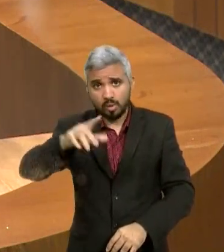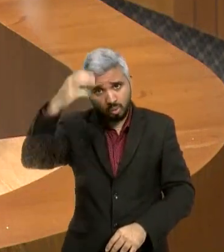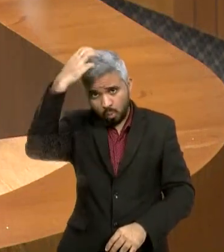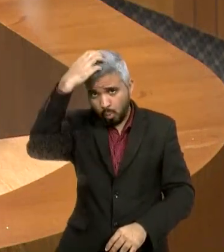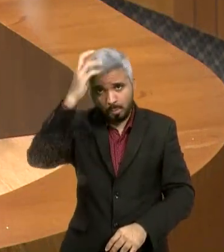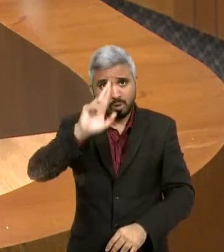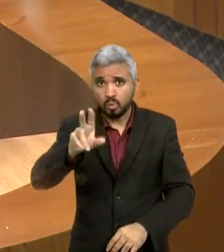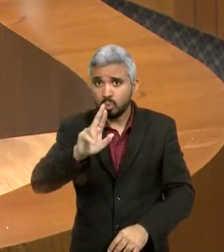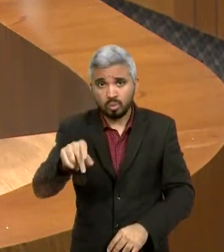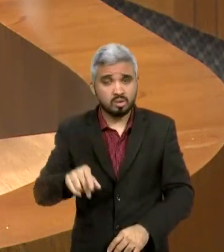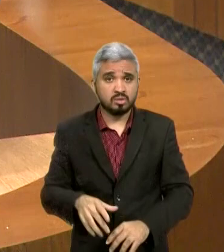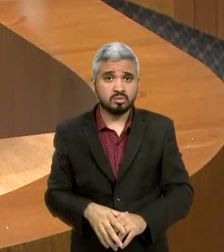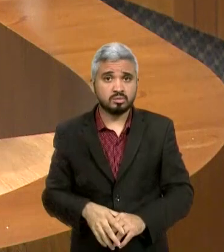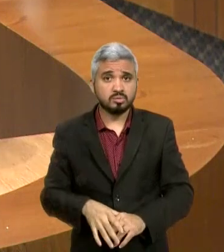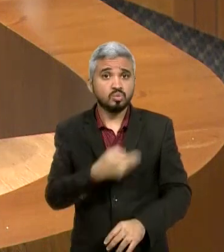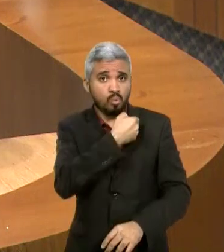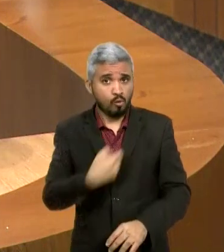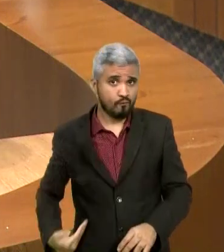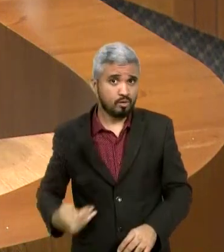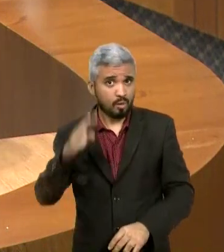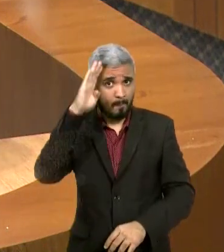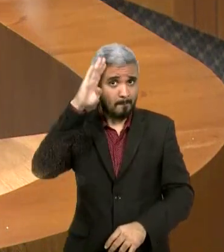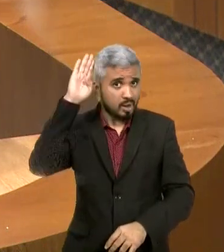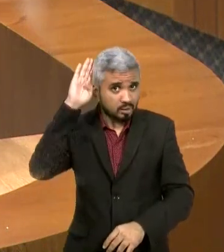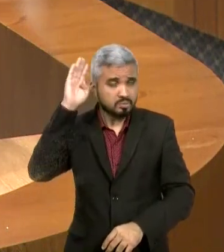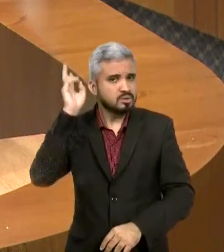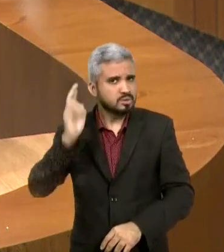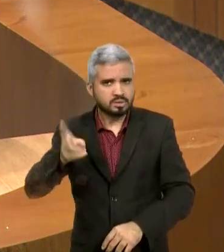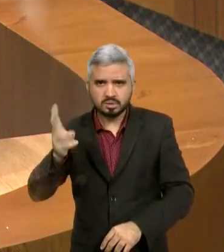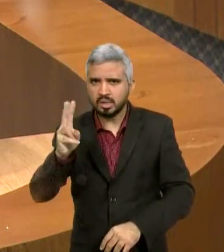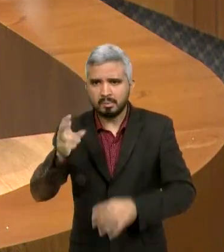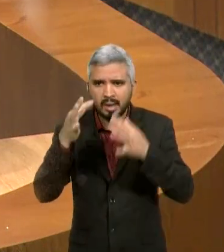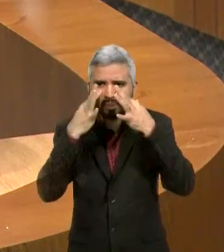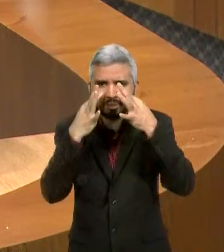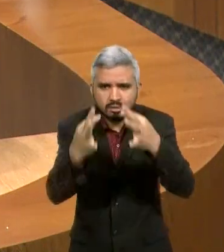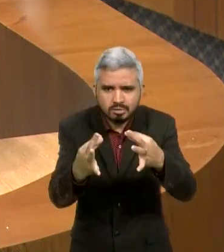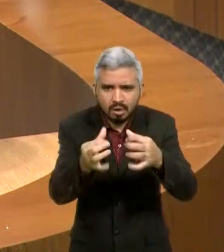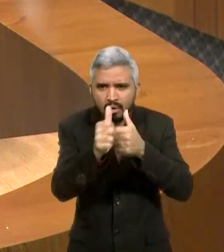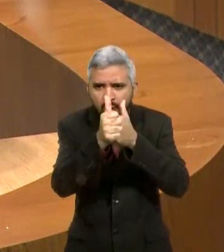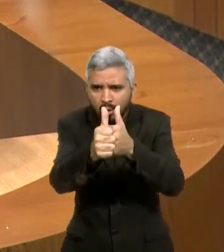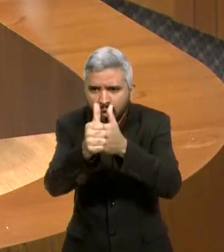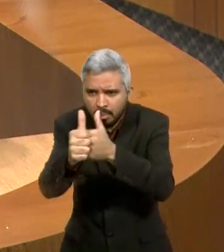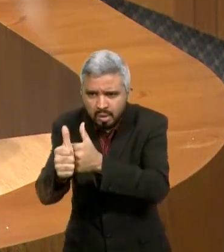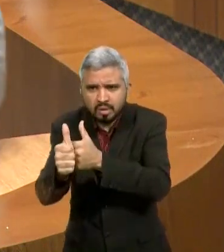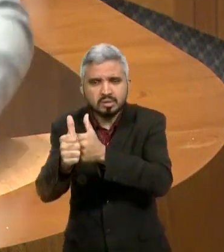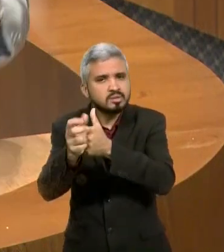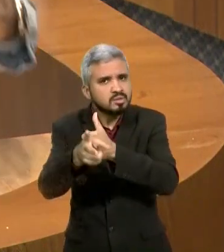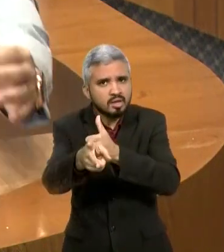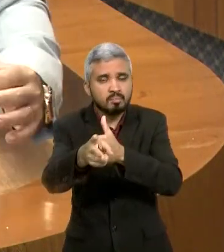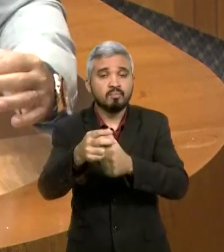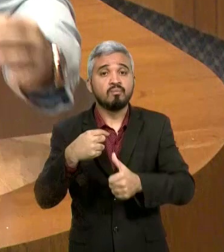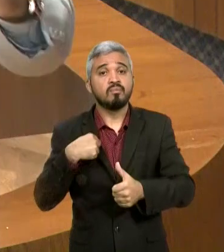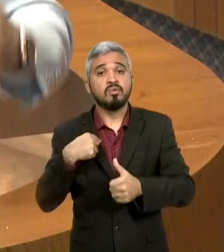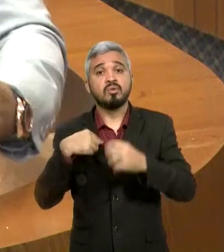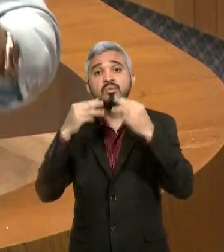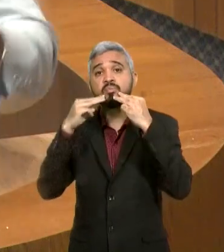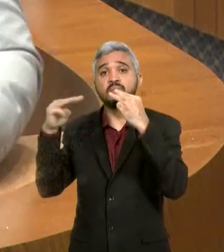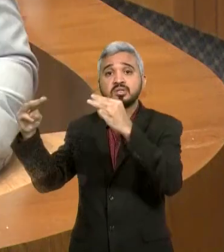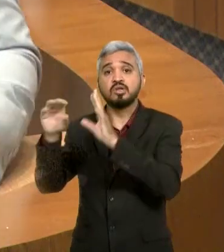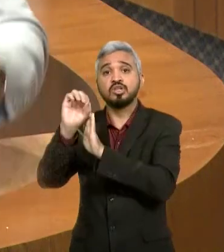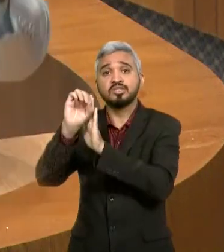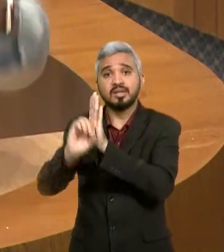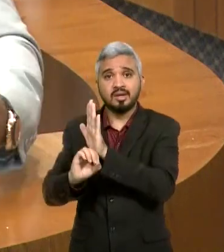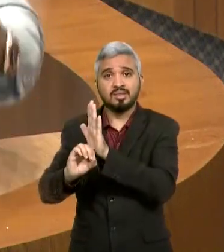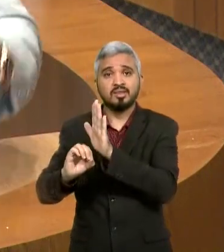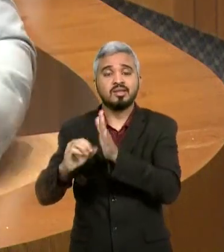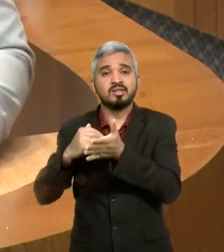tem dialogado, sendo que ele tem dado tanta atenção para essa classe. Então, eu encaminhei um ofício ao secretário da Fazenda, e aqui eu faço